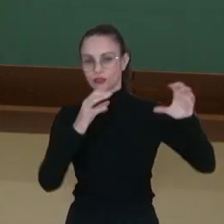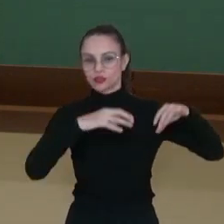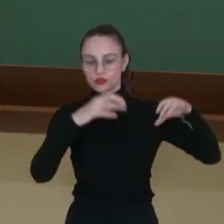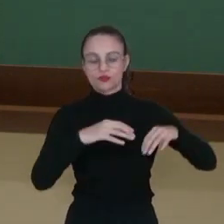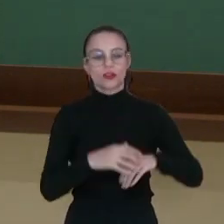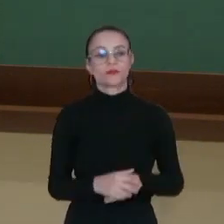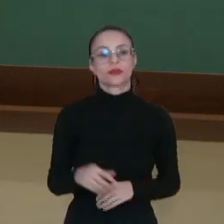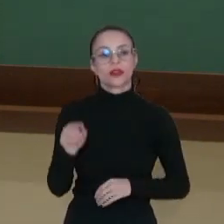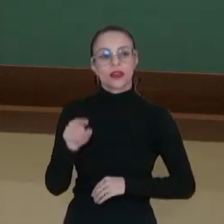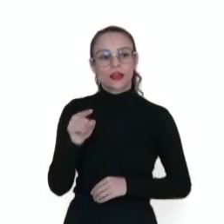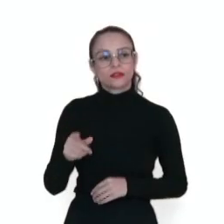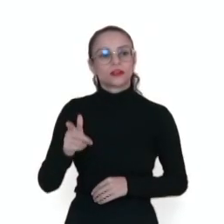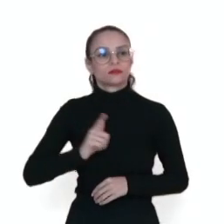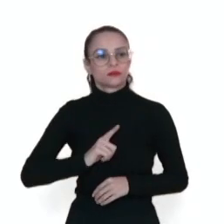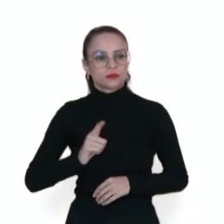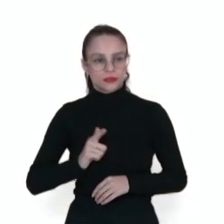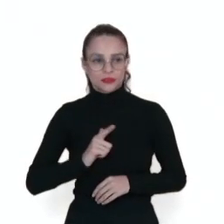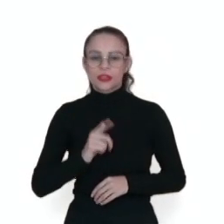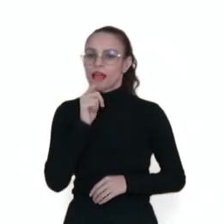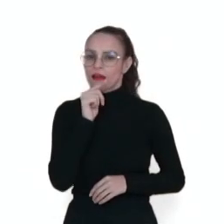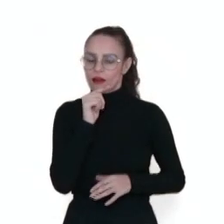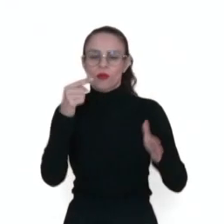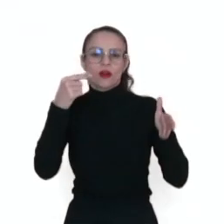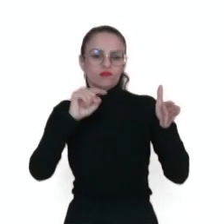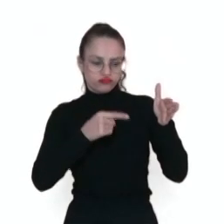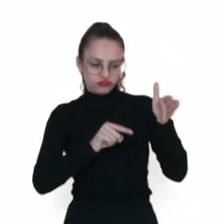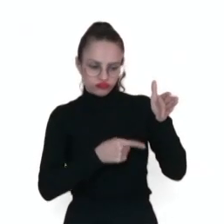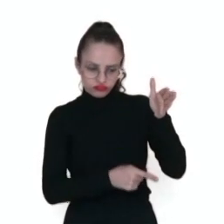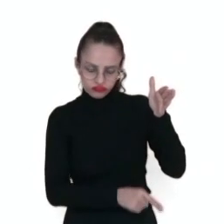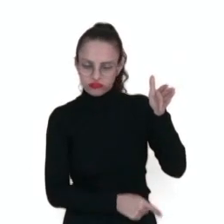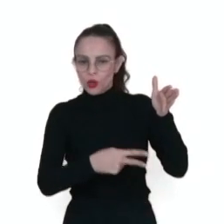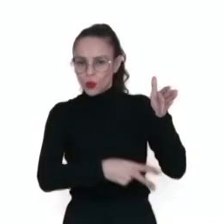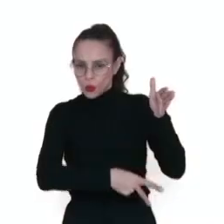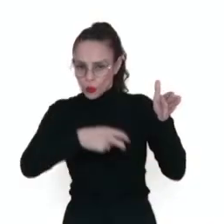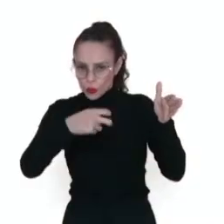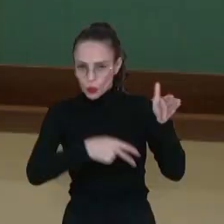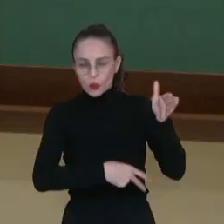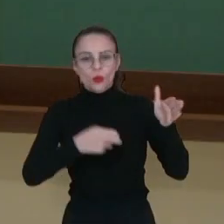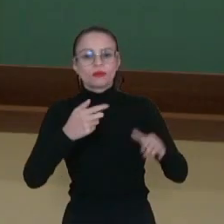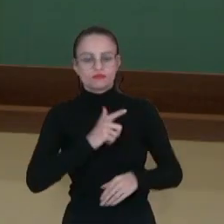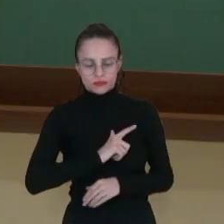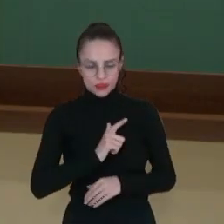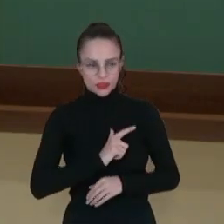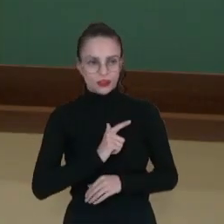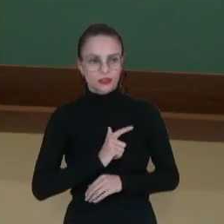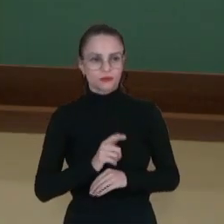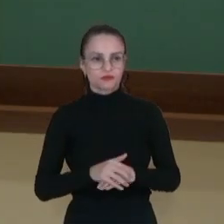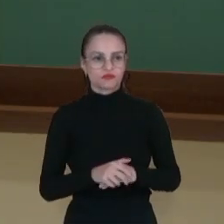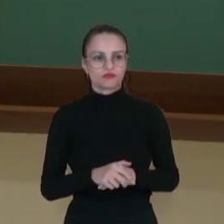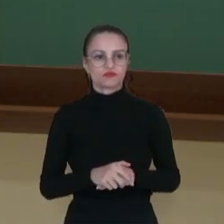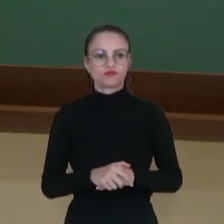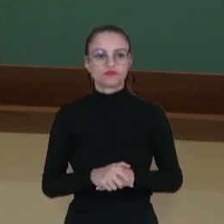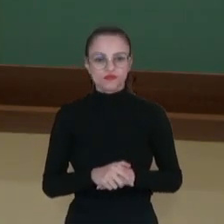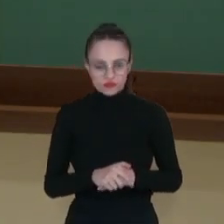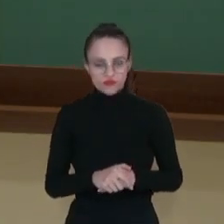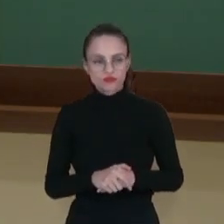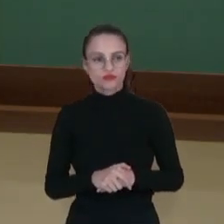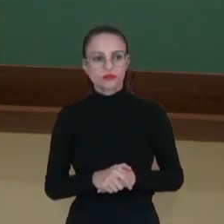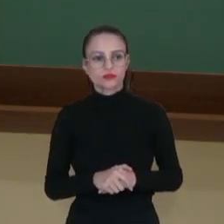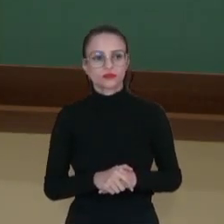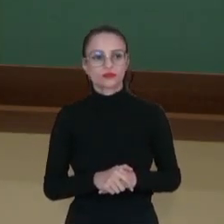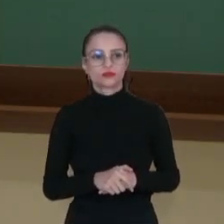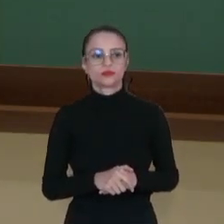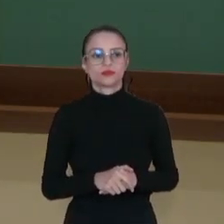Essa bacia abriga reservatórios de água subterrânea, então no subsolo lá nós vamos ter, né, reservas de